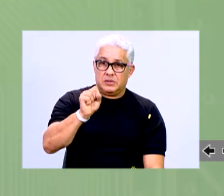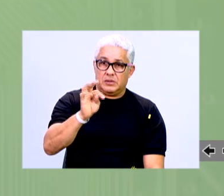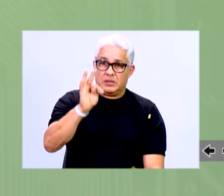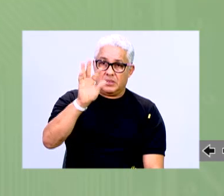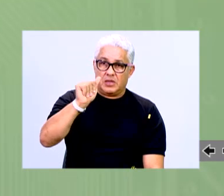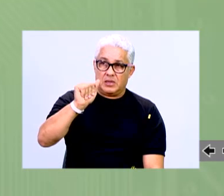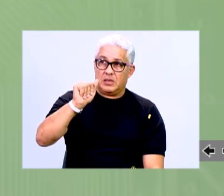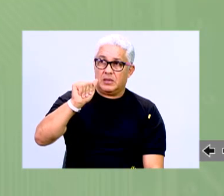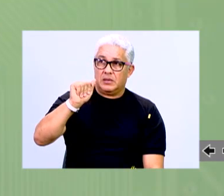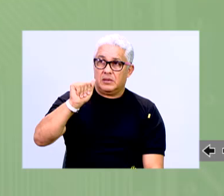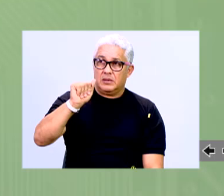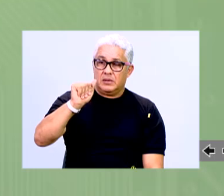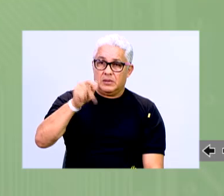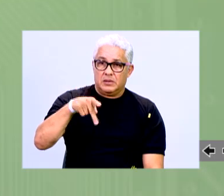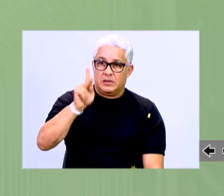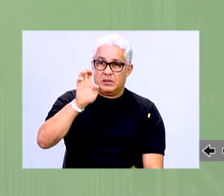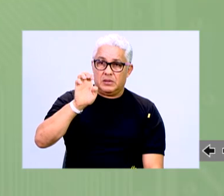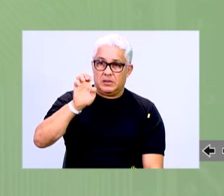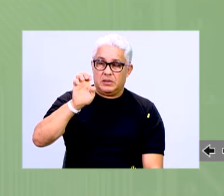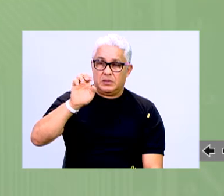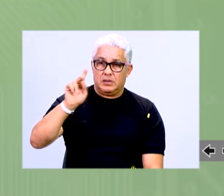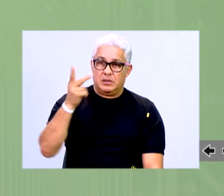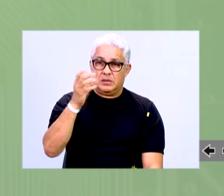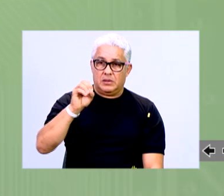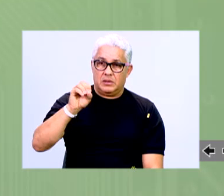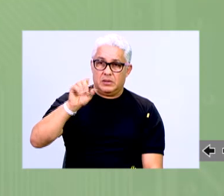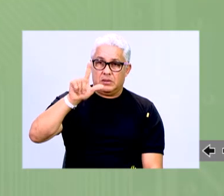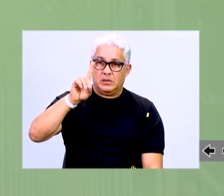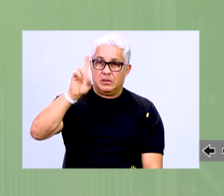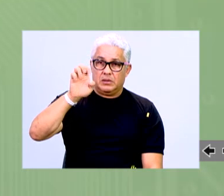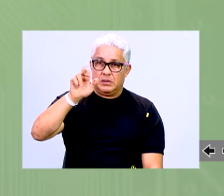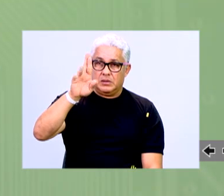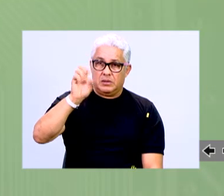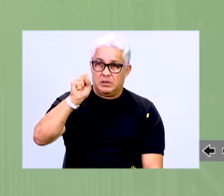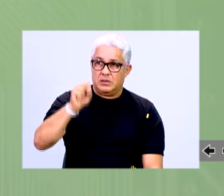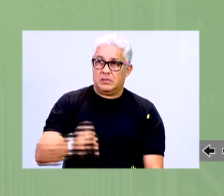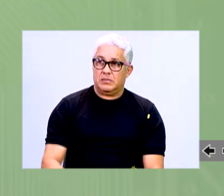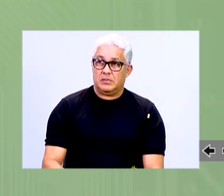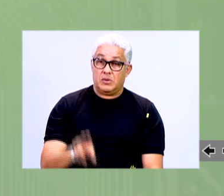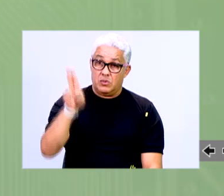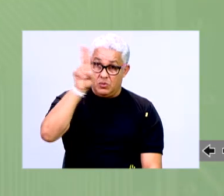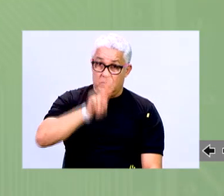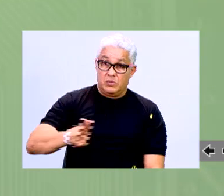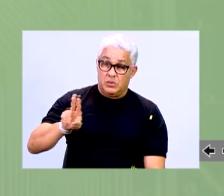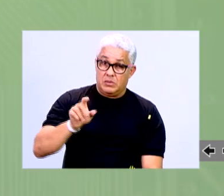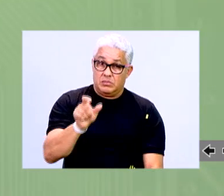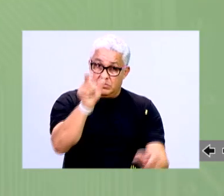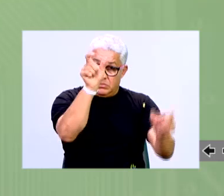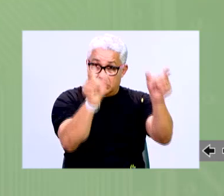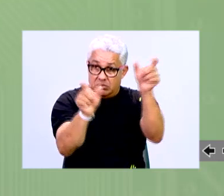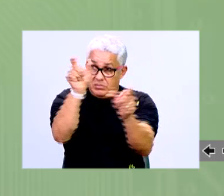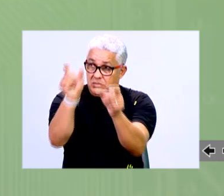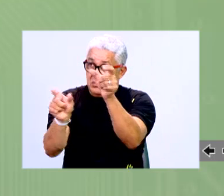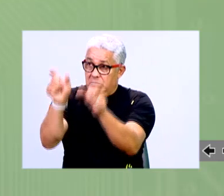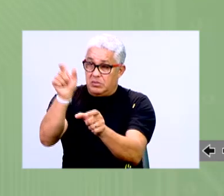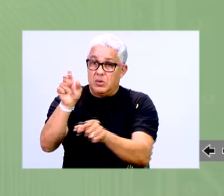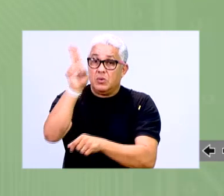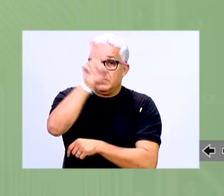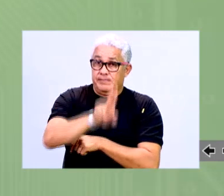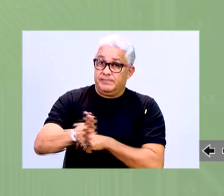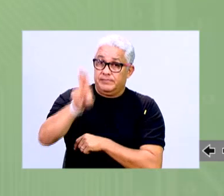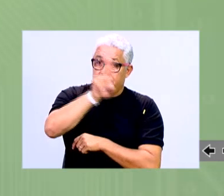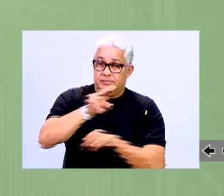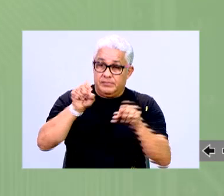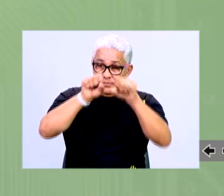que usam o sistema com algum objetivo. Então, usuário são aqueles que usam